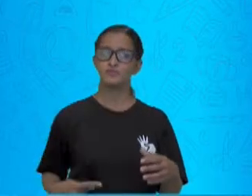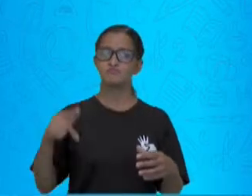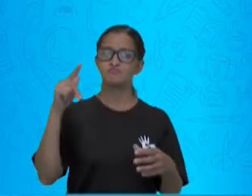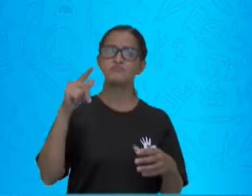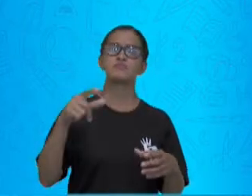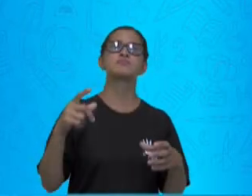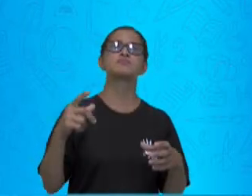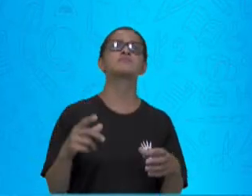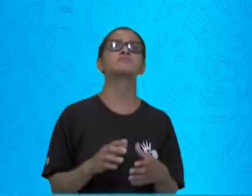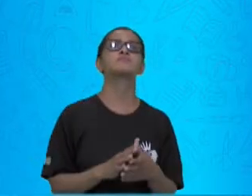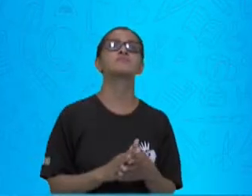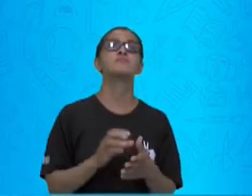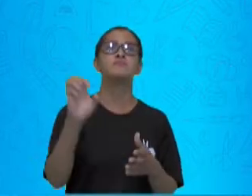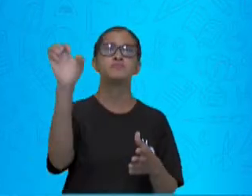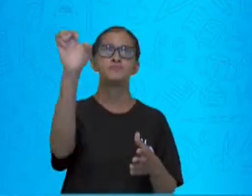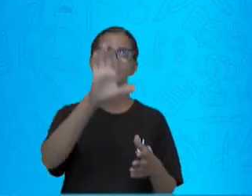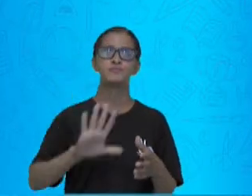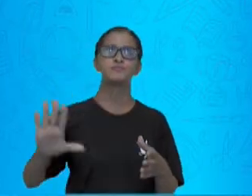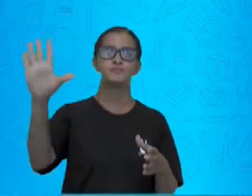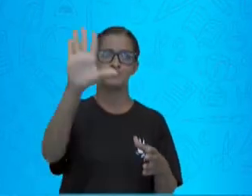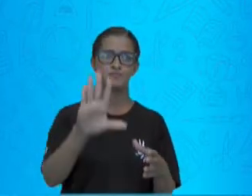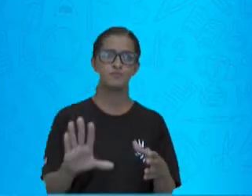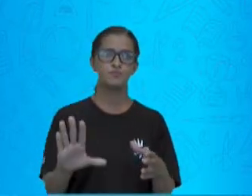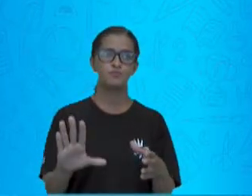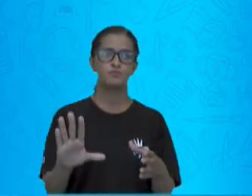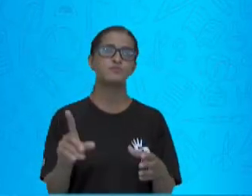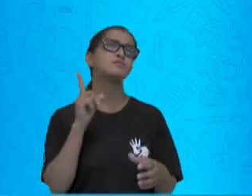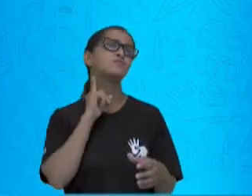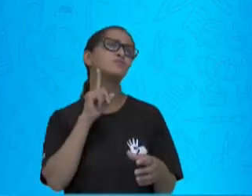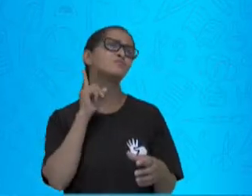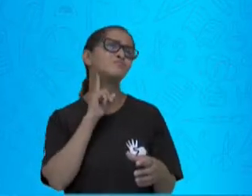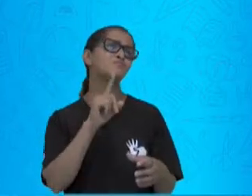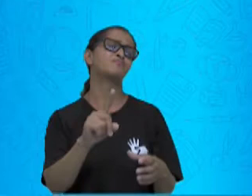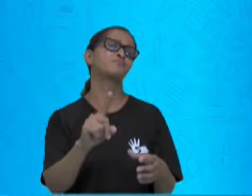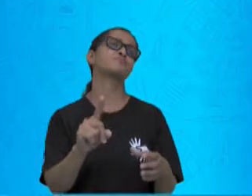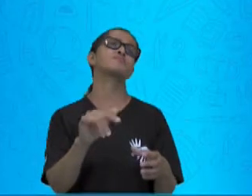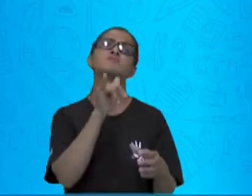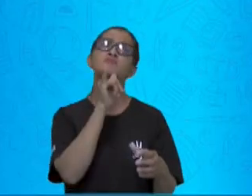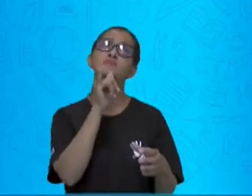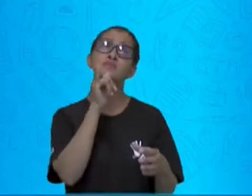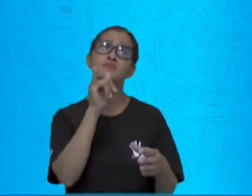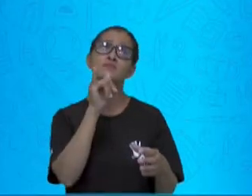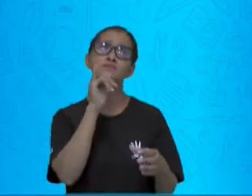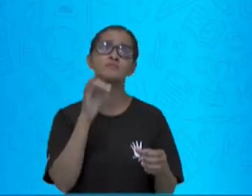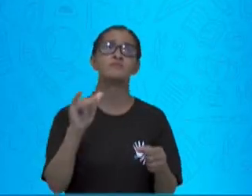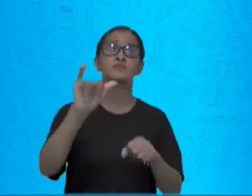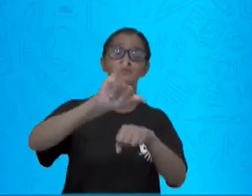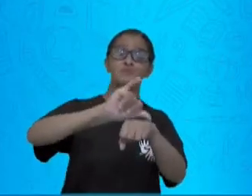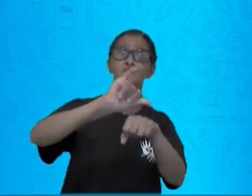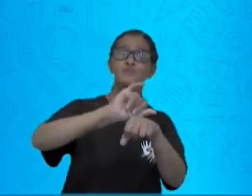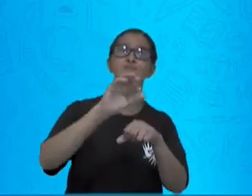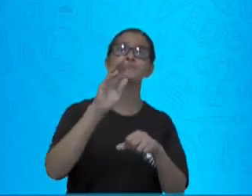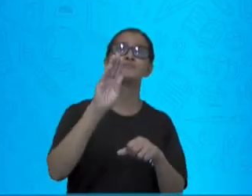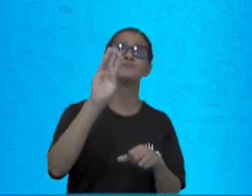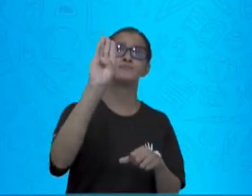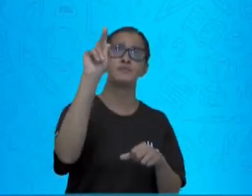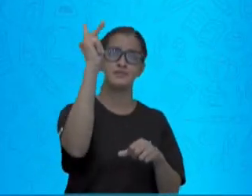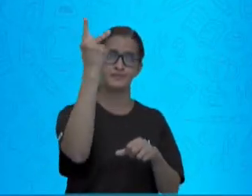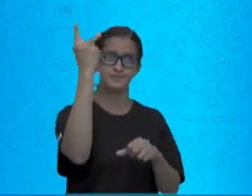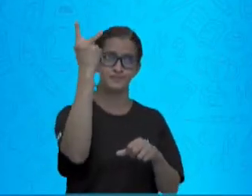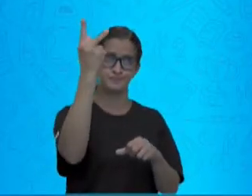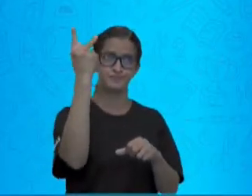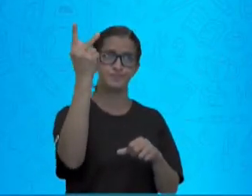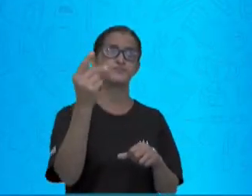tá? Nós temos os estados, falando de Minas Gerais, na capital, Belo Horizonte. Nós temos aqui o